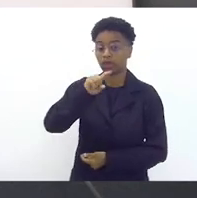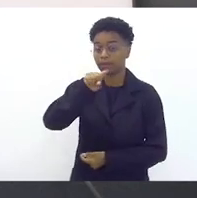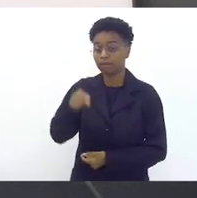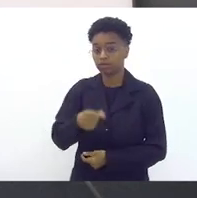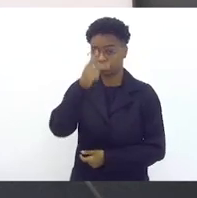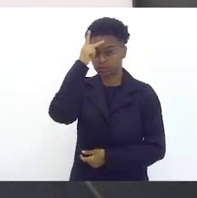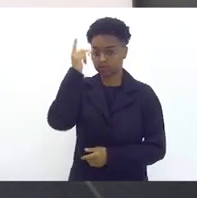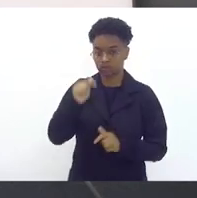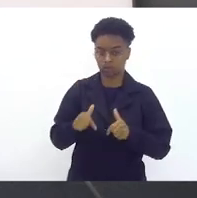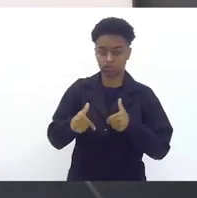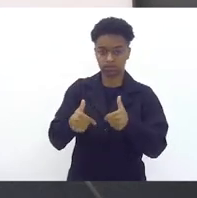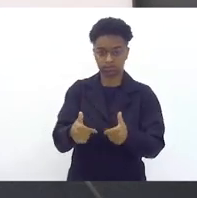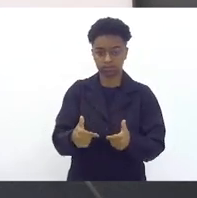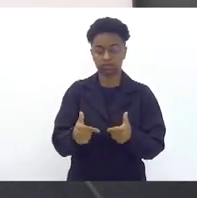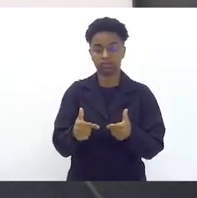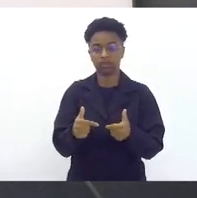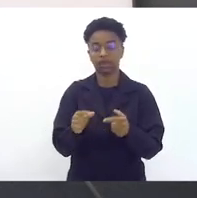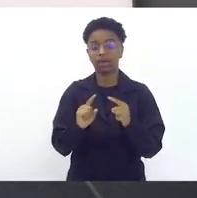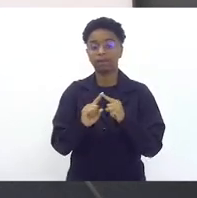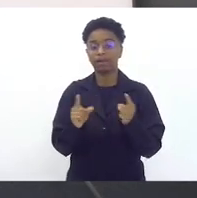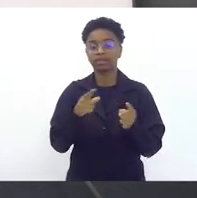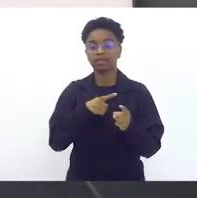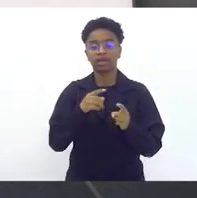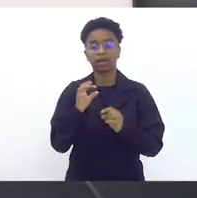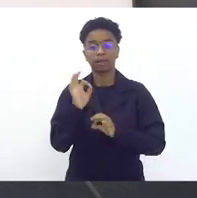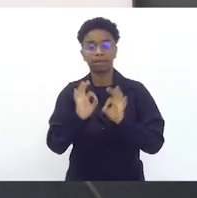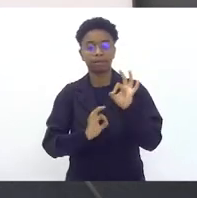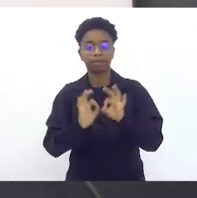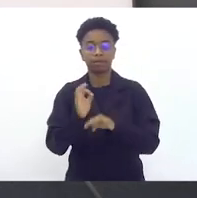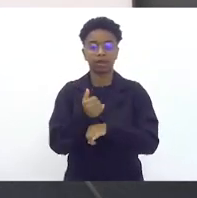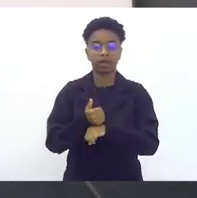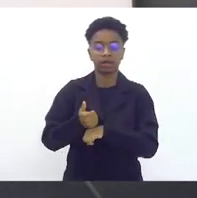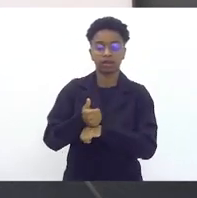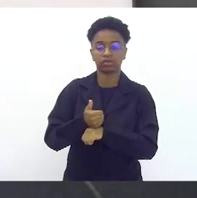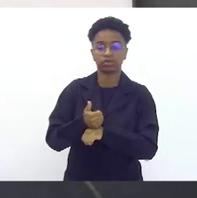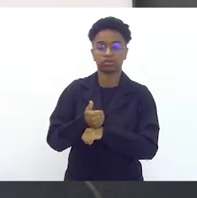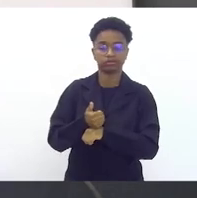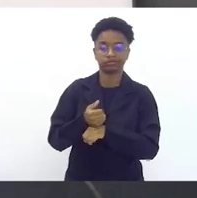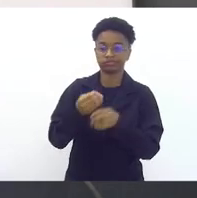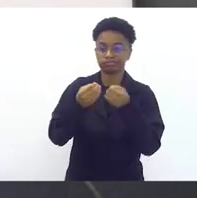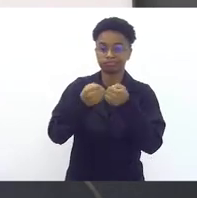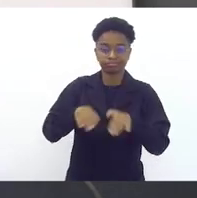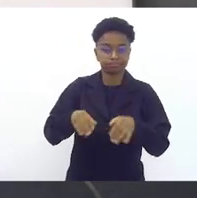ativa, que estão tendo um plano de cargos desconfigurado.